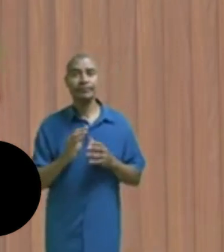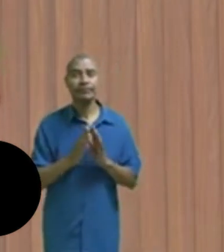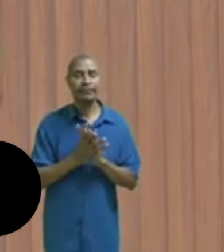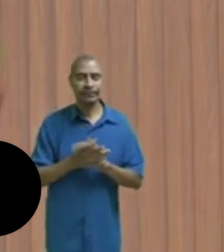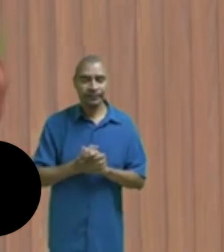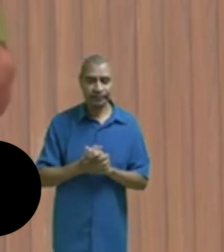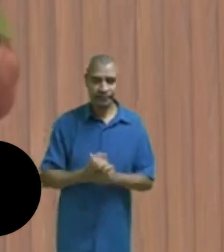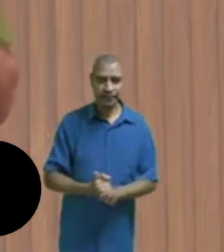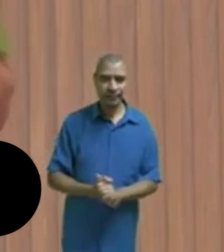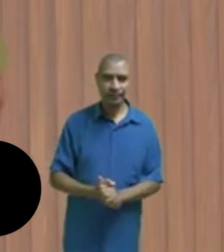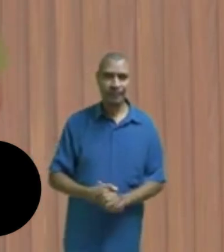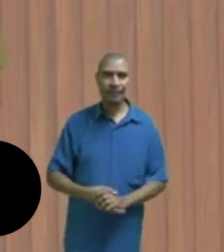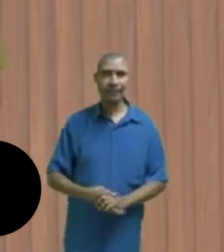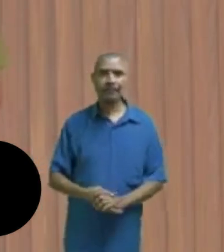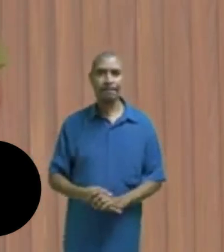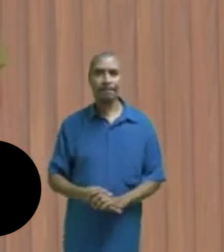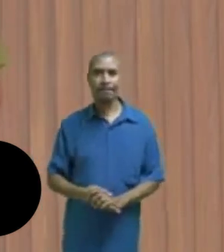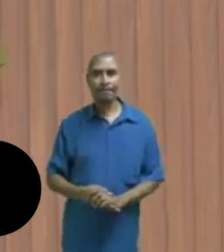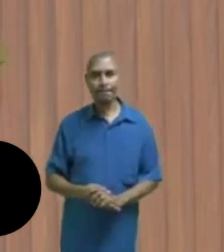icônica, histórica,